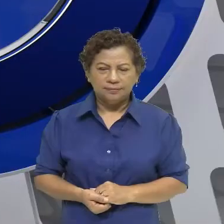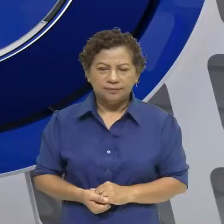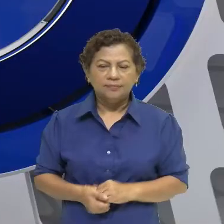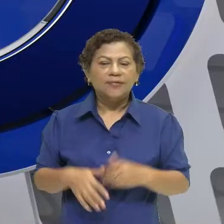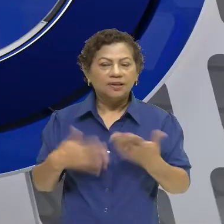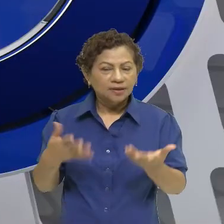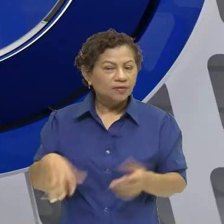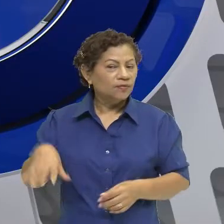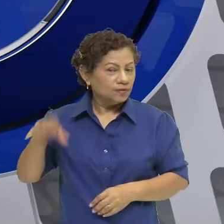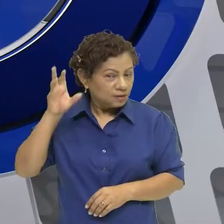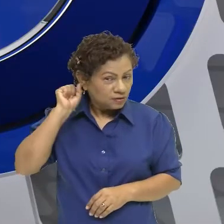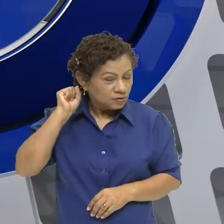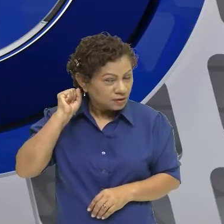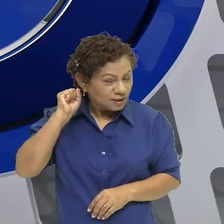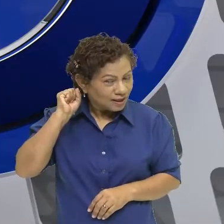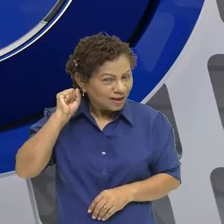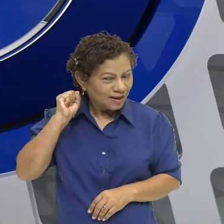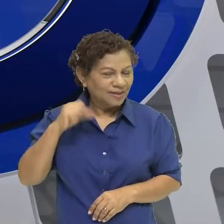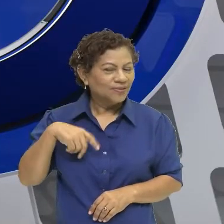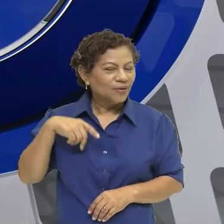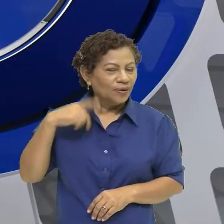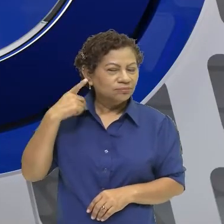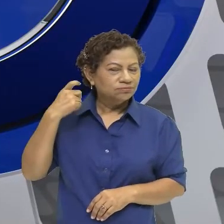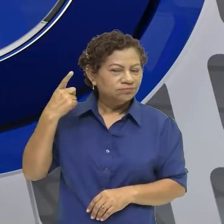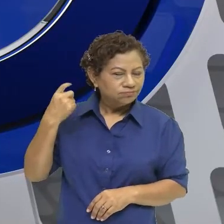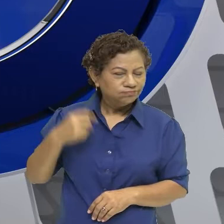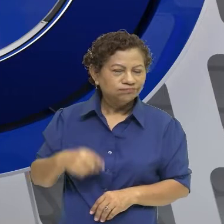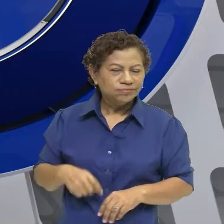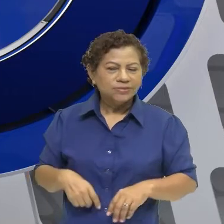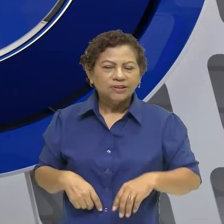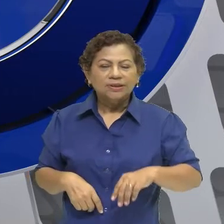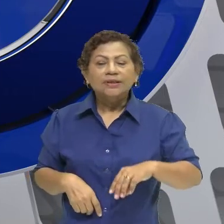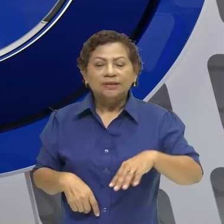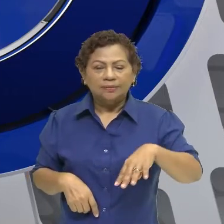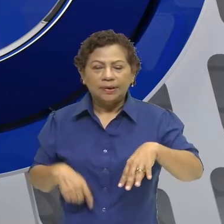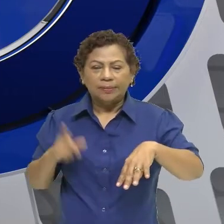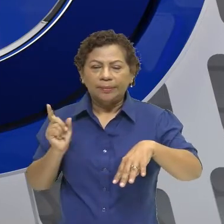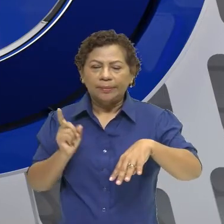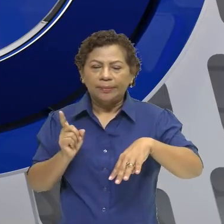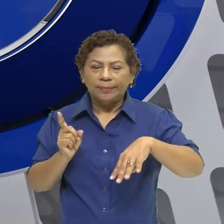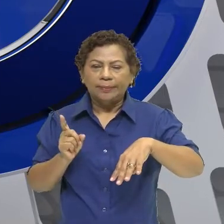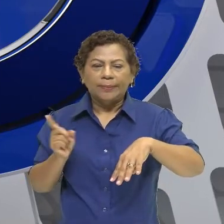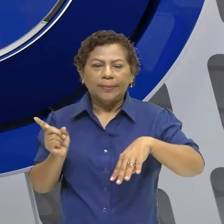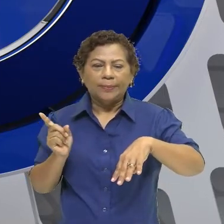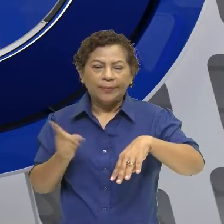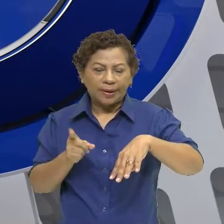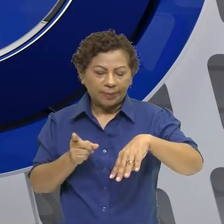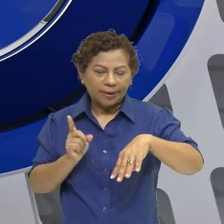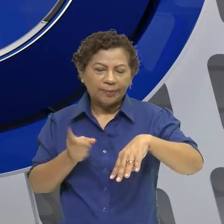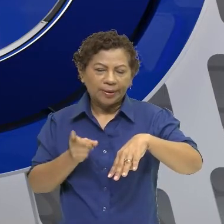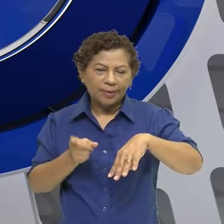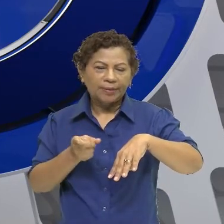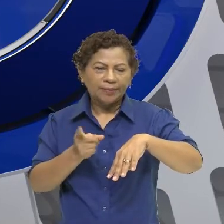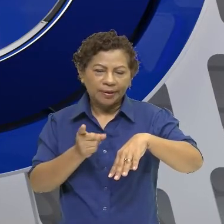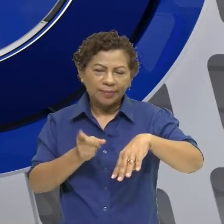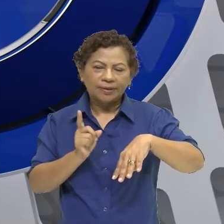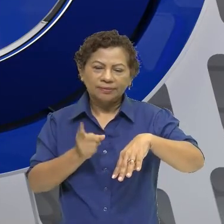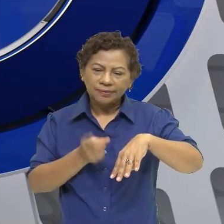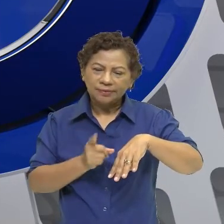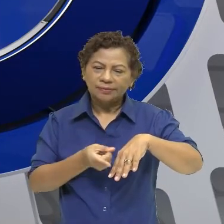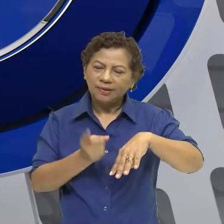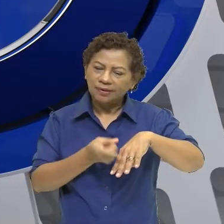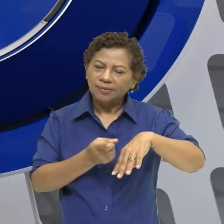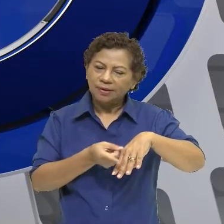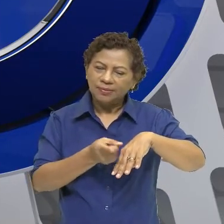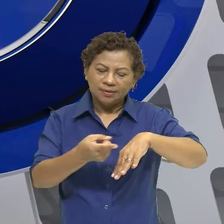Vocês viram na imagem que tem como se fosse uma baqueta? Justamente, o músico segura o agogô. Com essa baqueta, ele